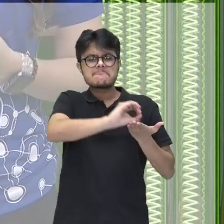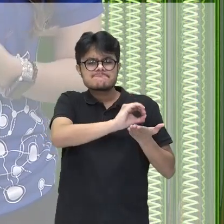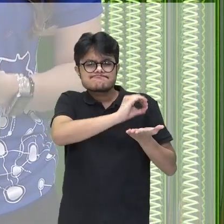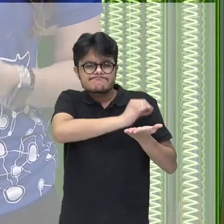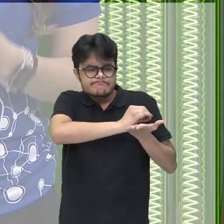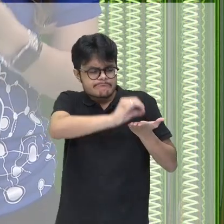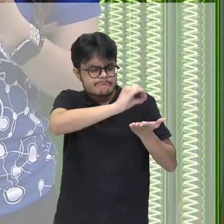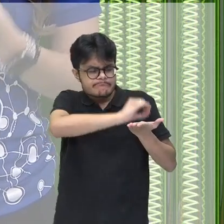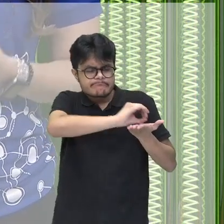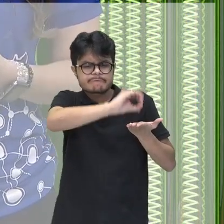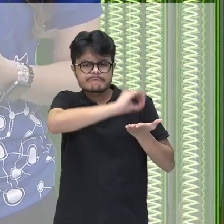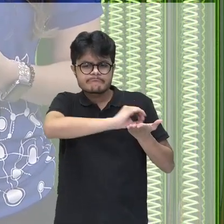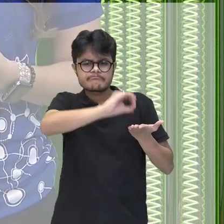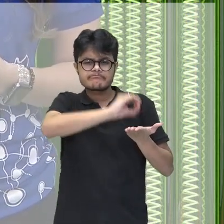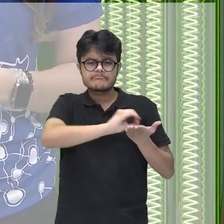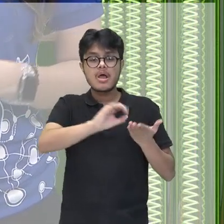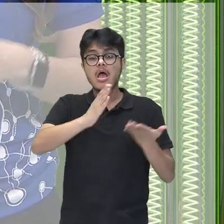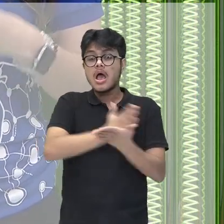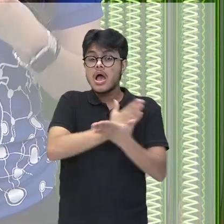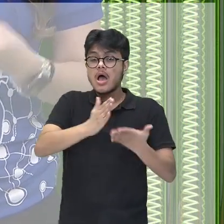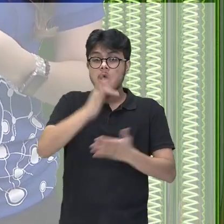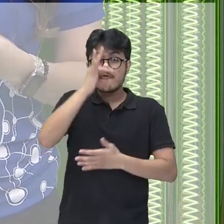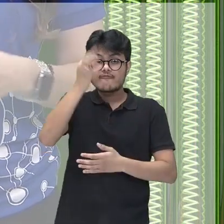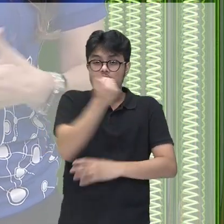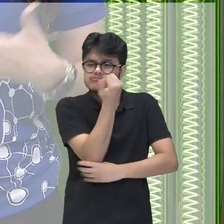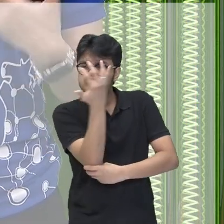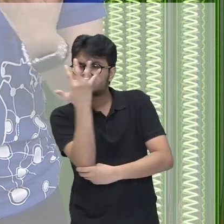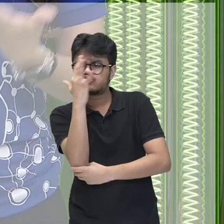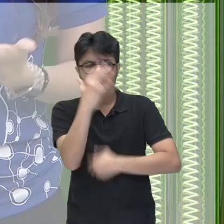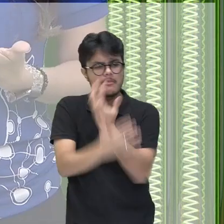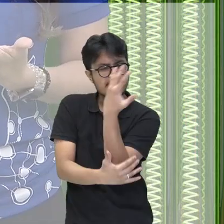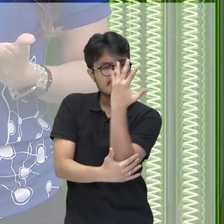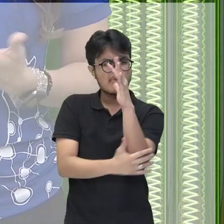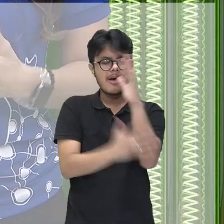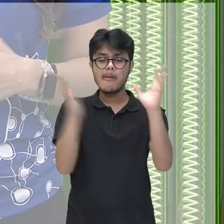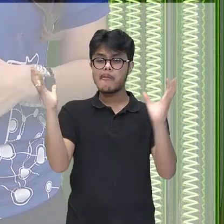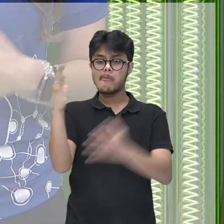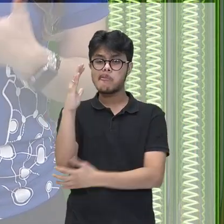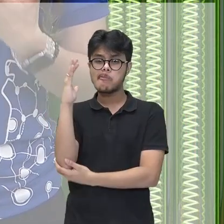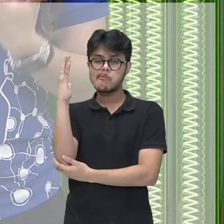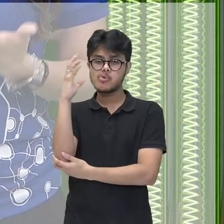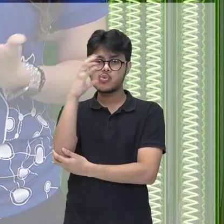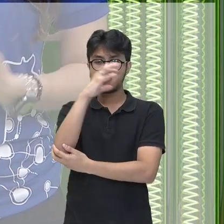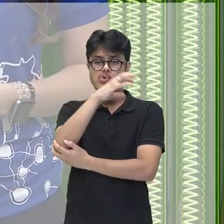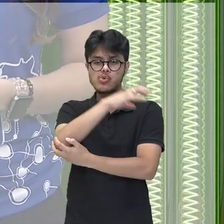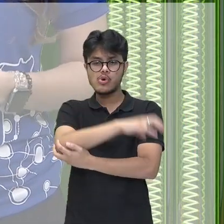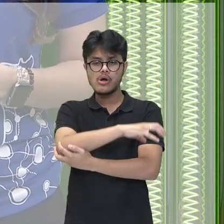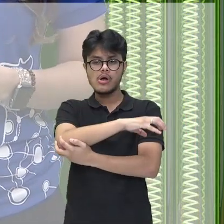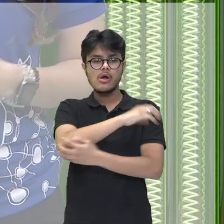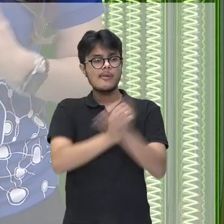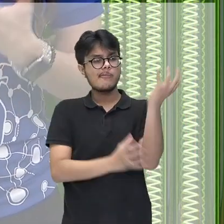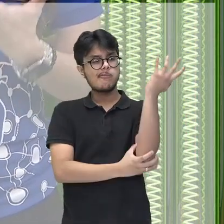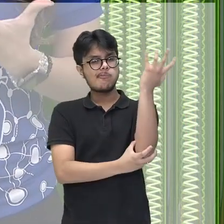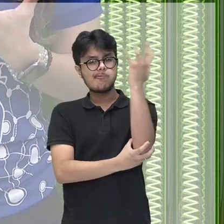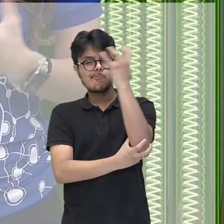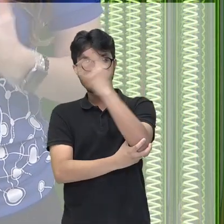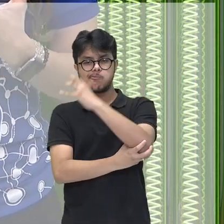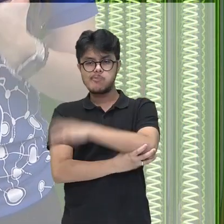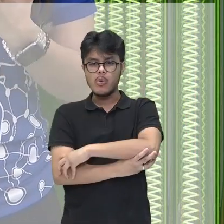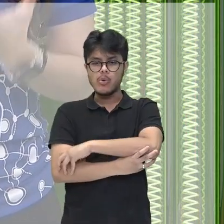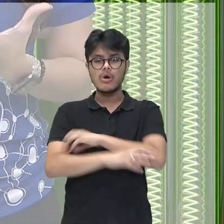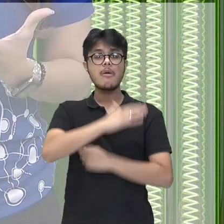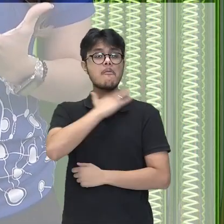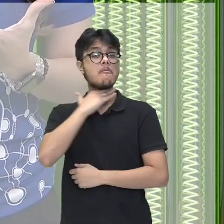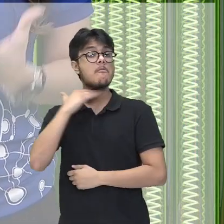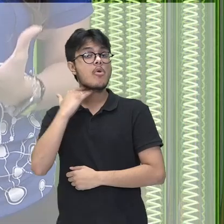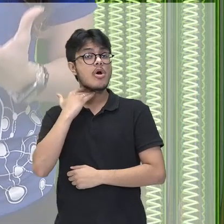como samambaias e árvores, morreram há milhões de anos e se acumularam em áreas úmidas